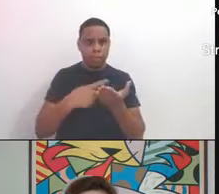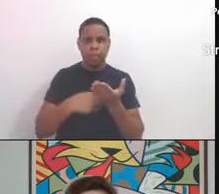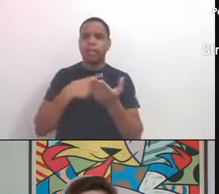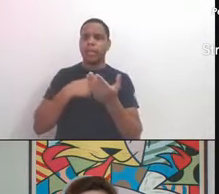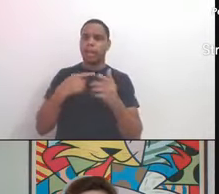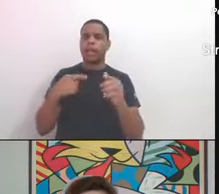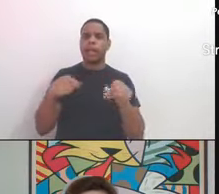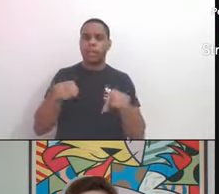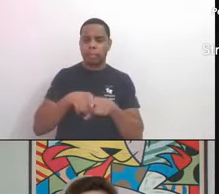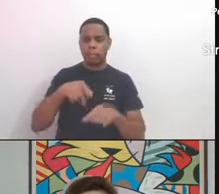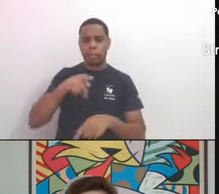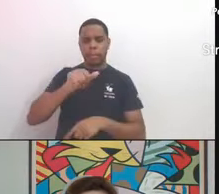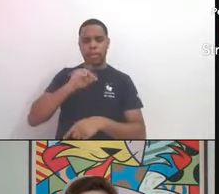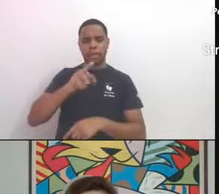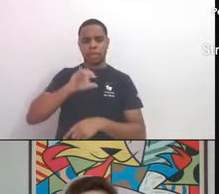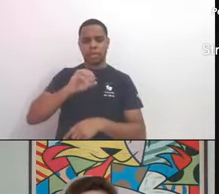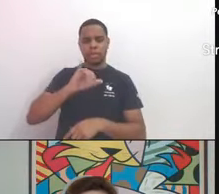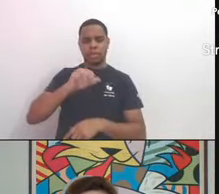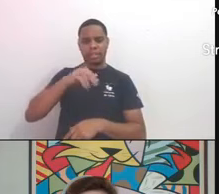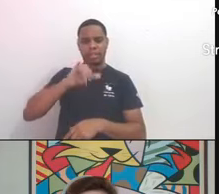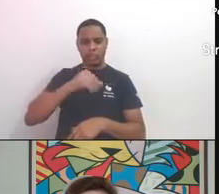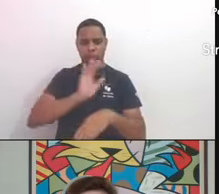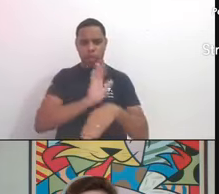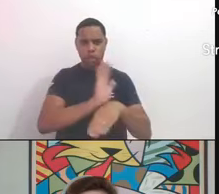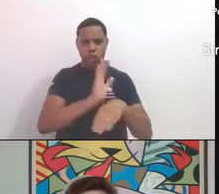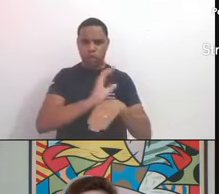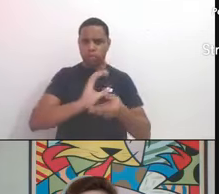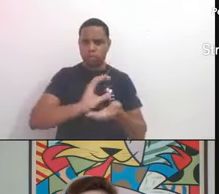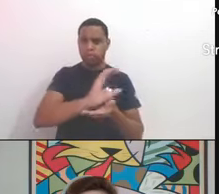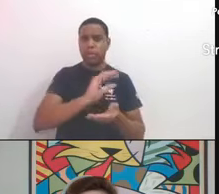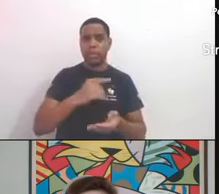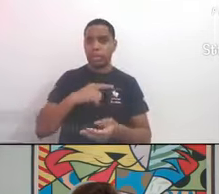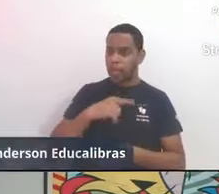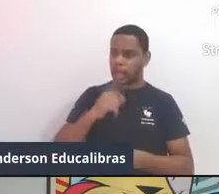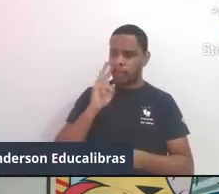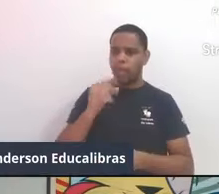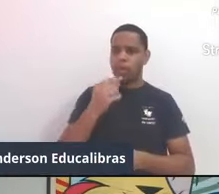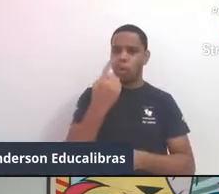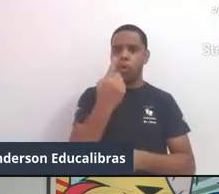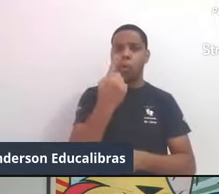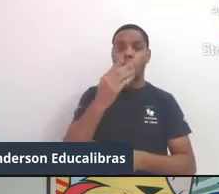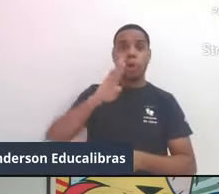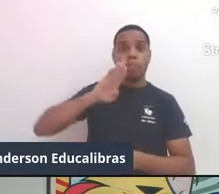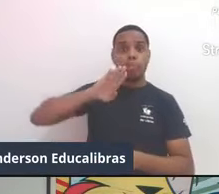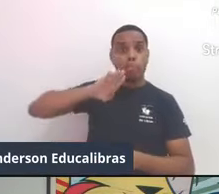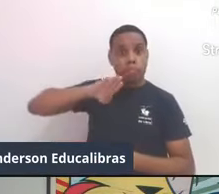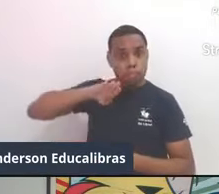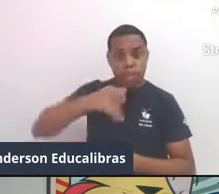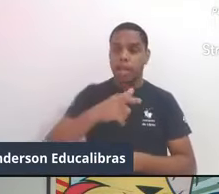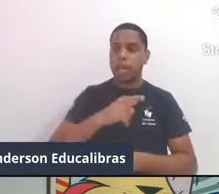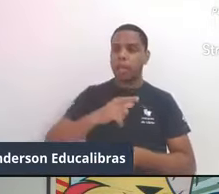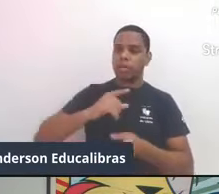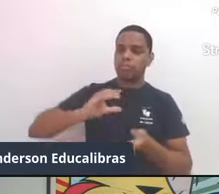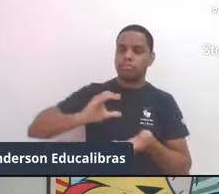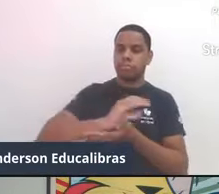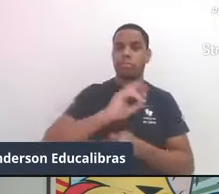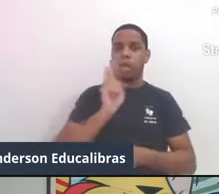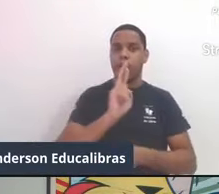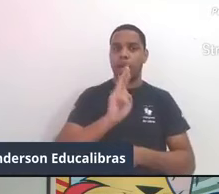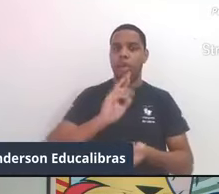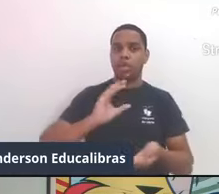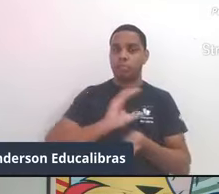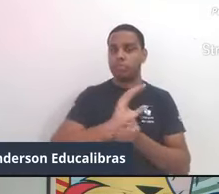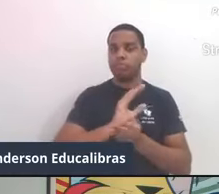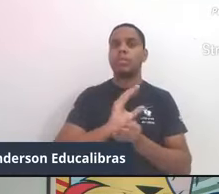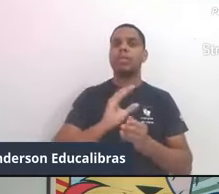patrocínios costumeiros, ele doou R$1 bilhão ao Brasil na